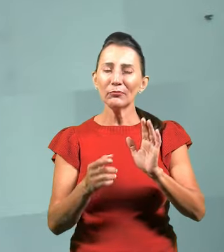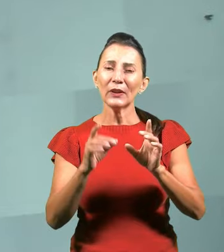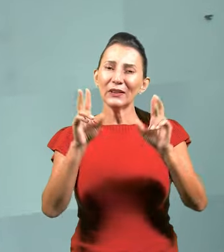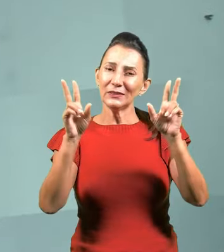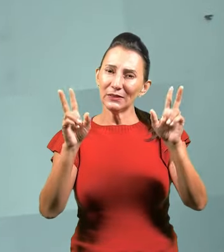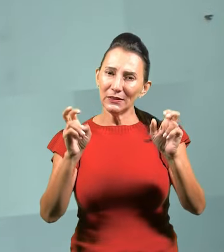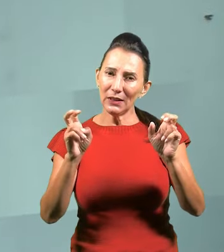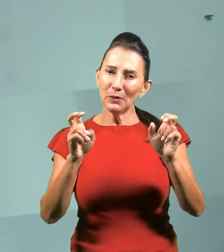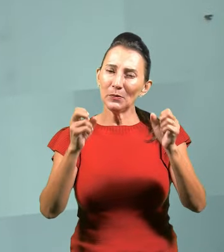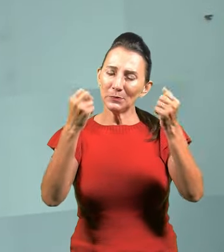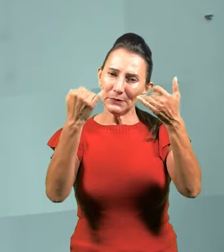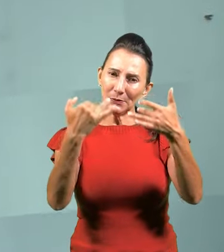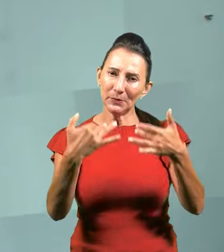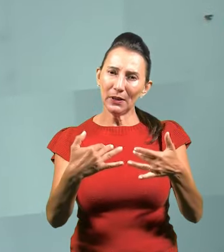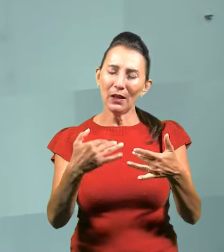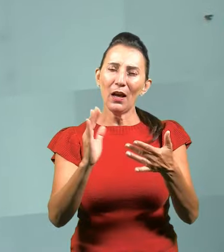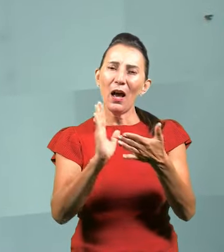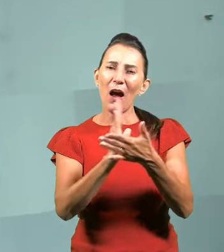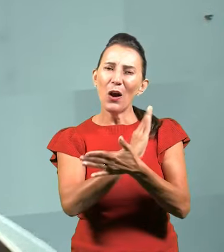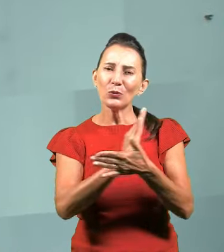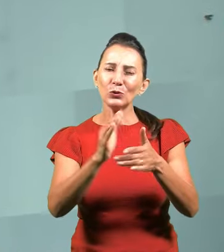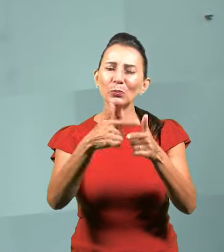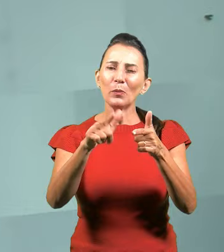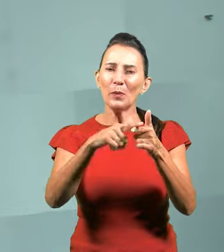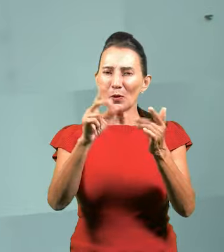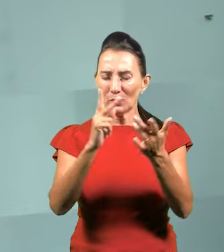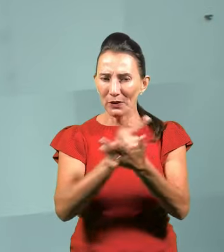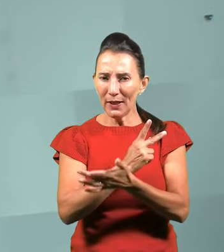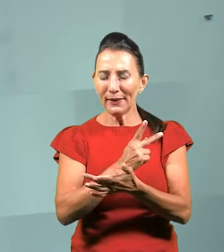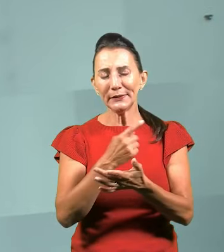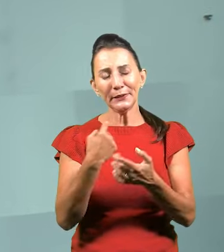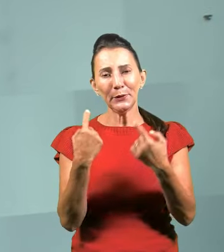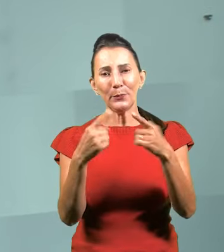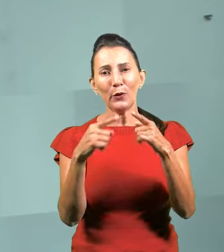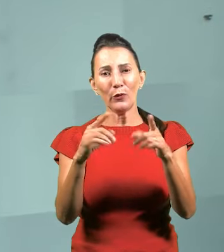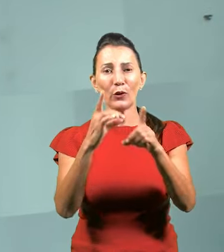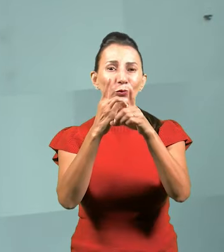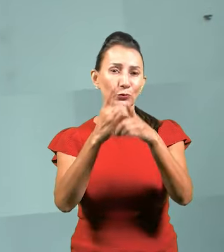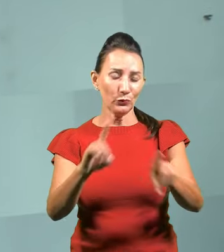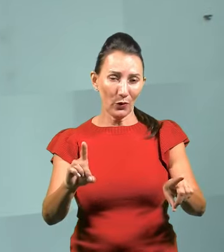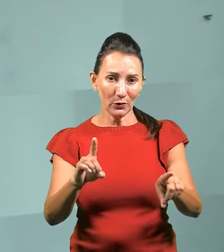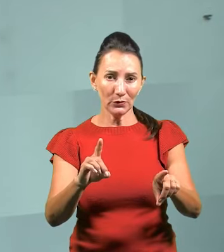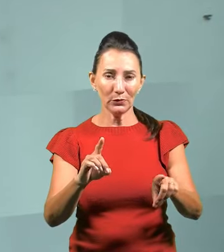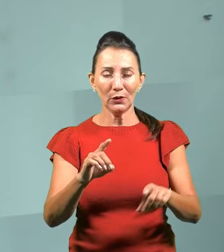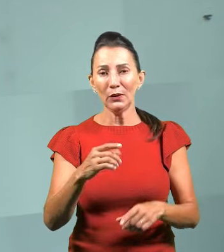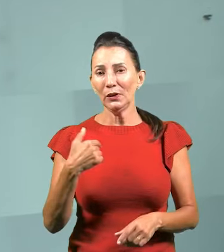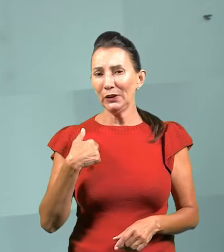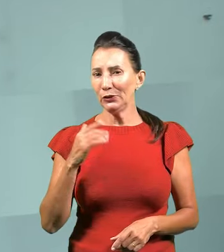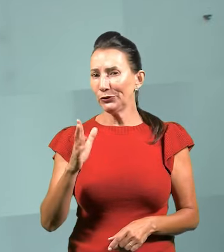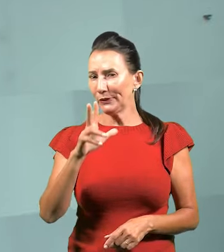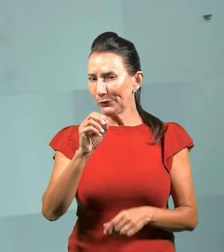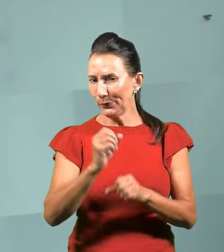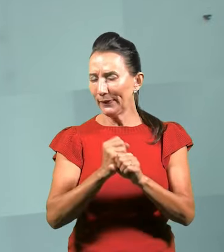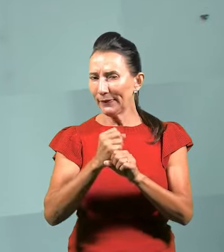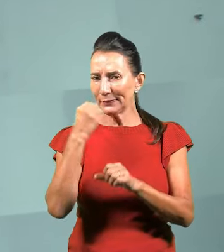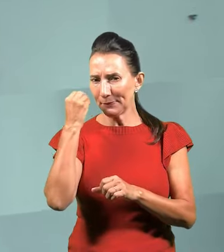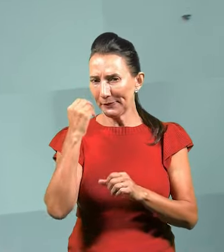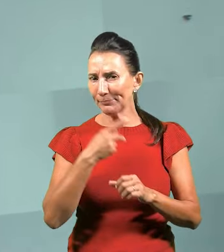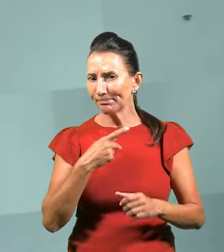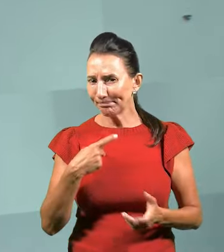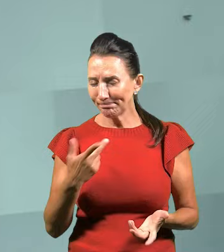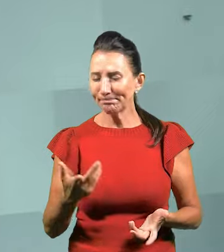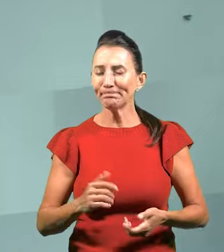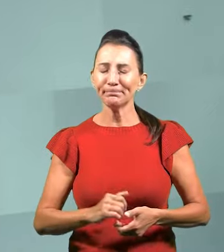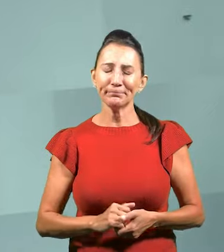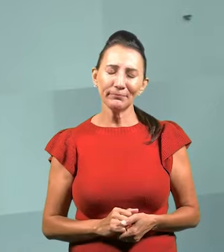algumas questões que levam ao divórcio nesses quase 50 anos que eu sou pastor. Então vamos